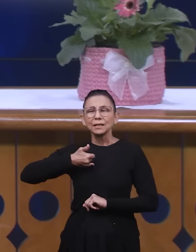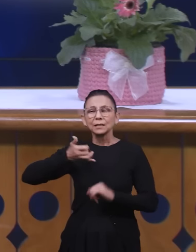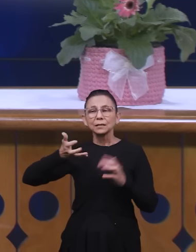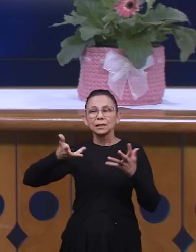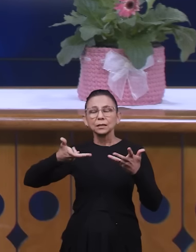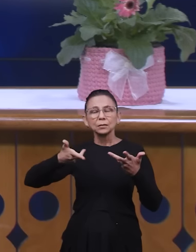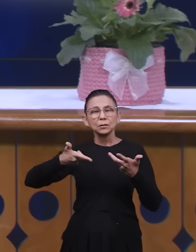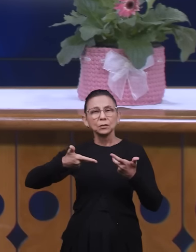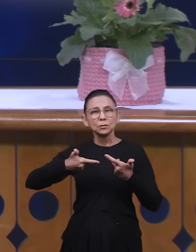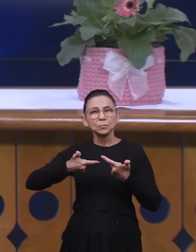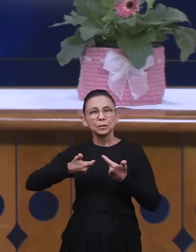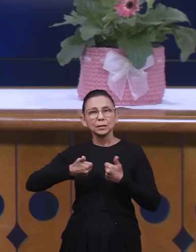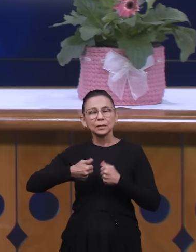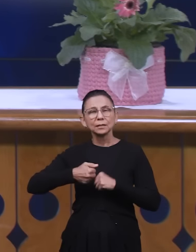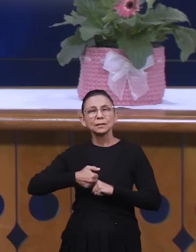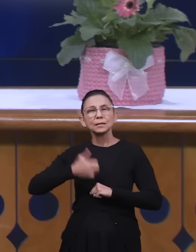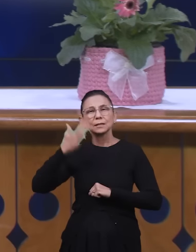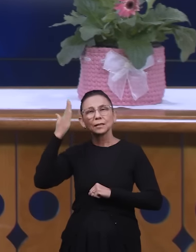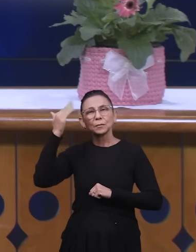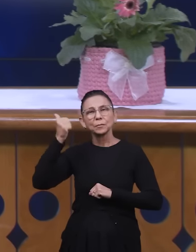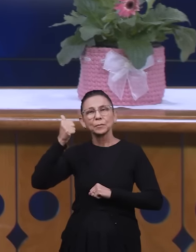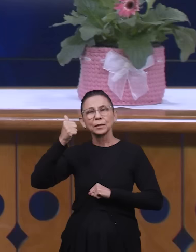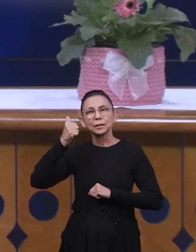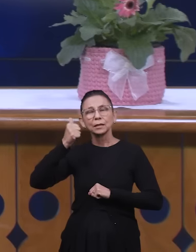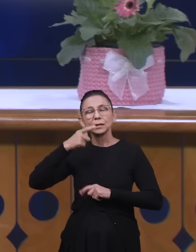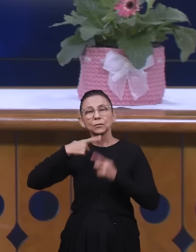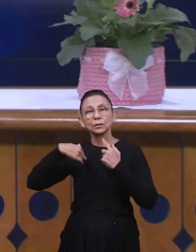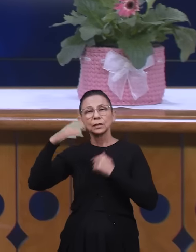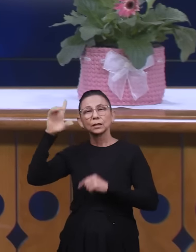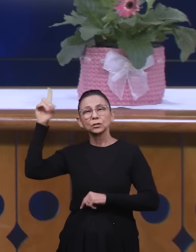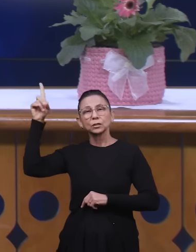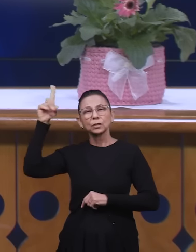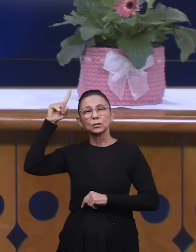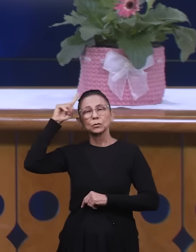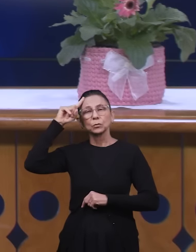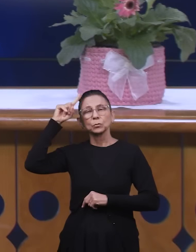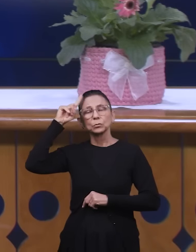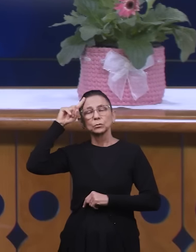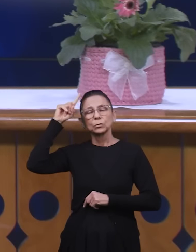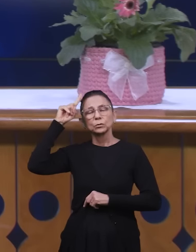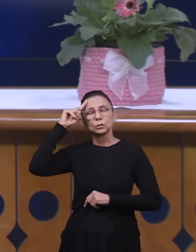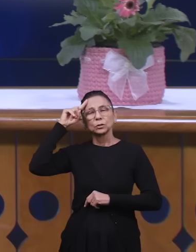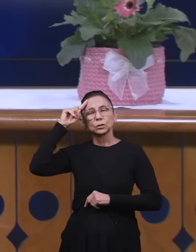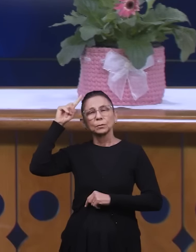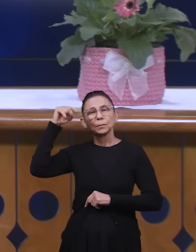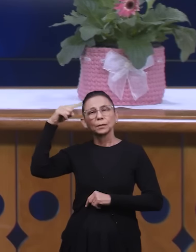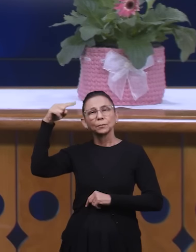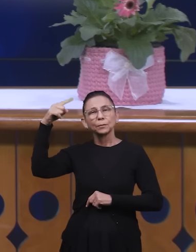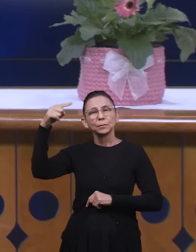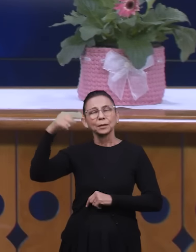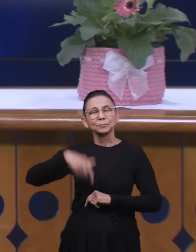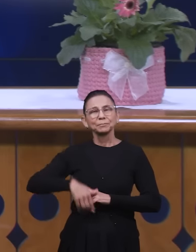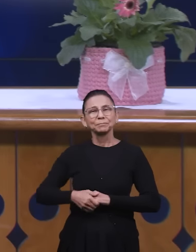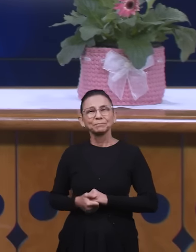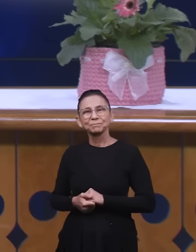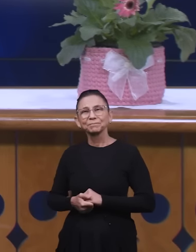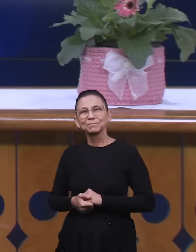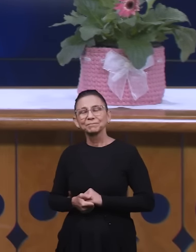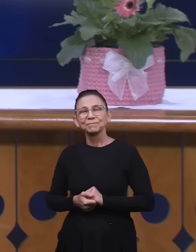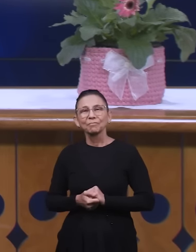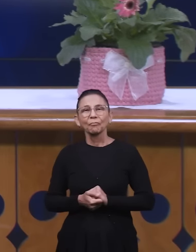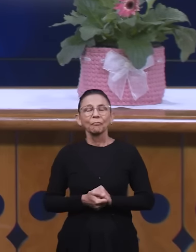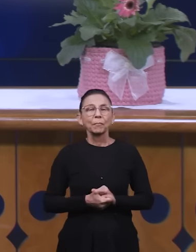é saber a ordem de Deus para cada dia na nossa vida. E é por isso que